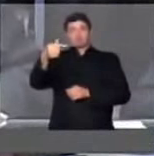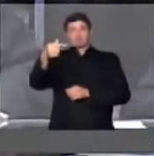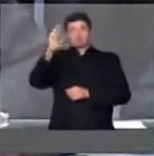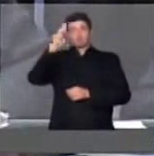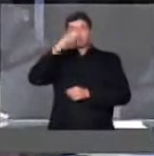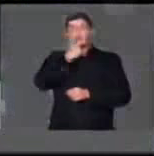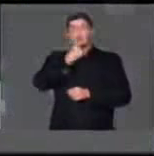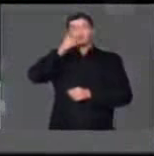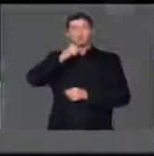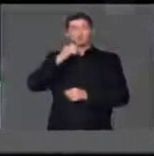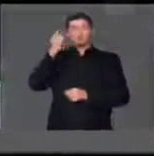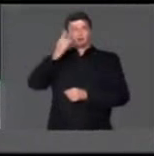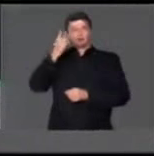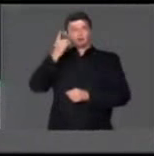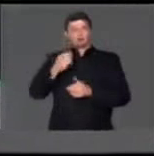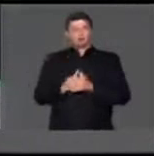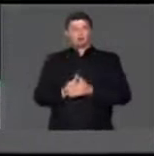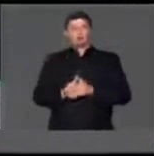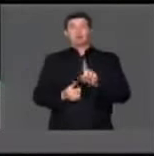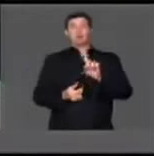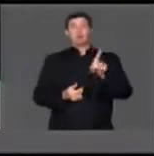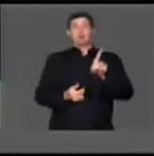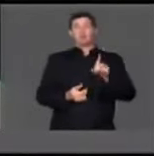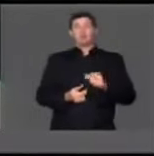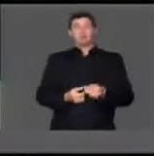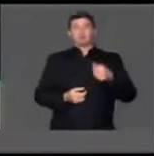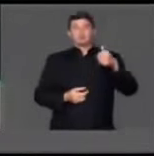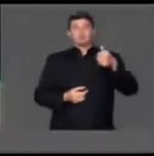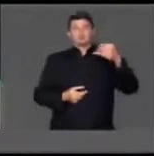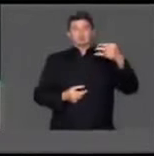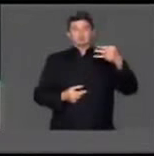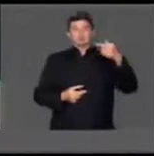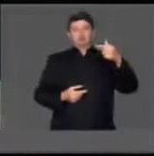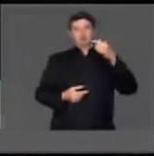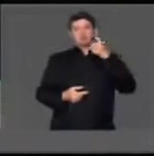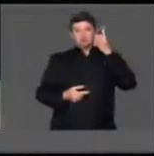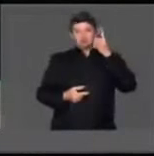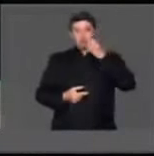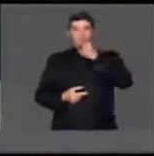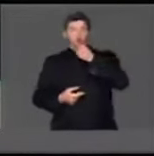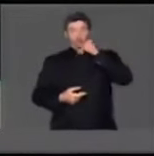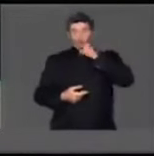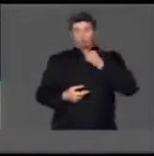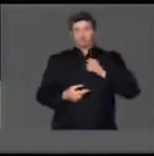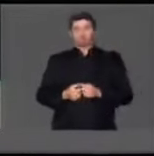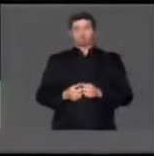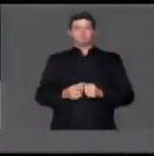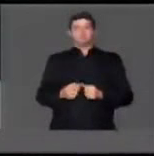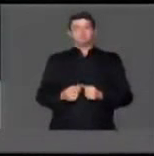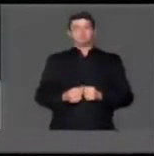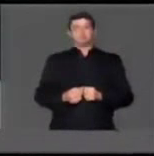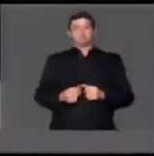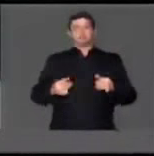367 senhoras e senhores deputados. Votaram não 137 senhoras e senhores